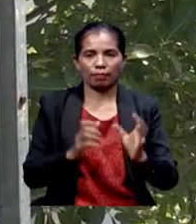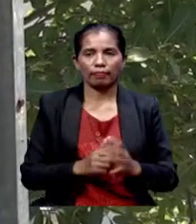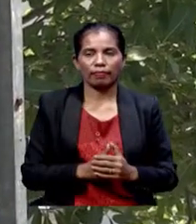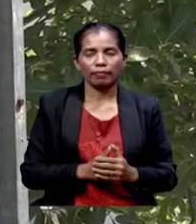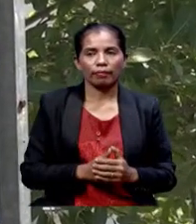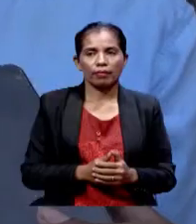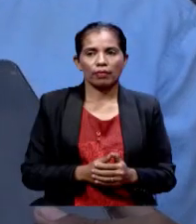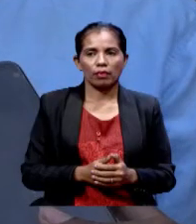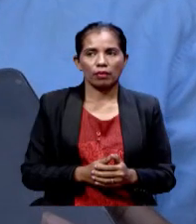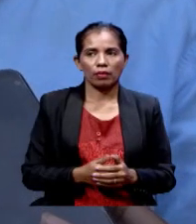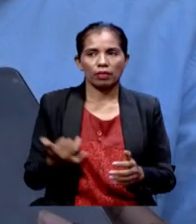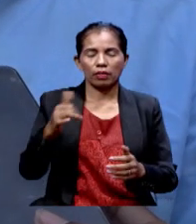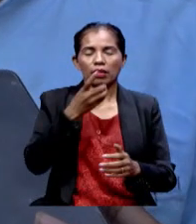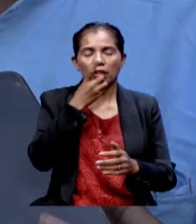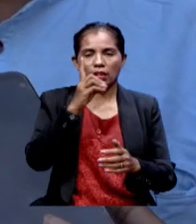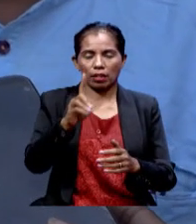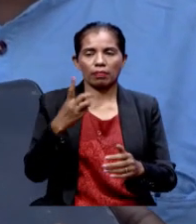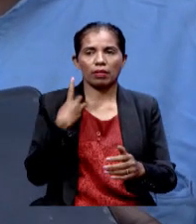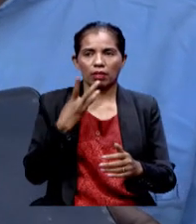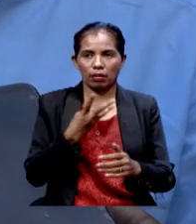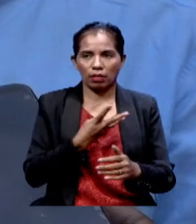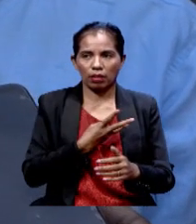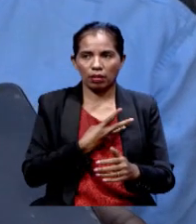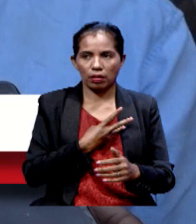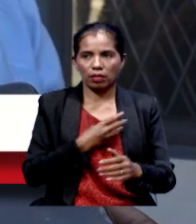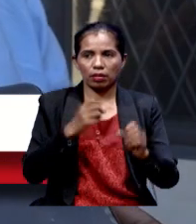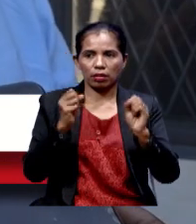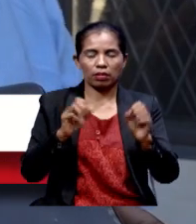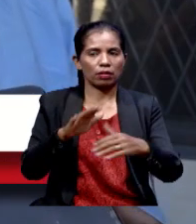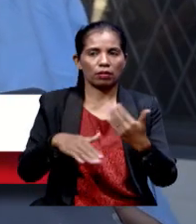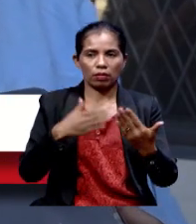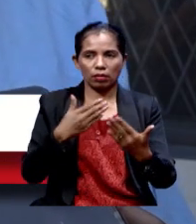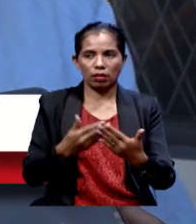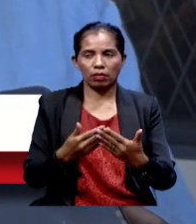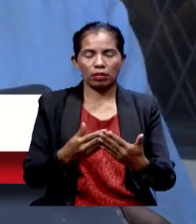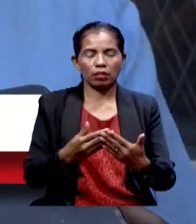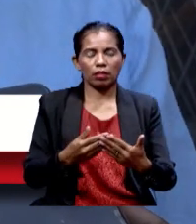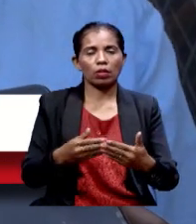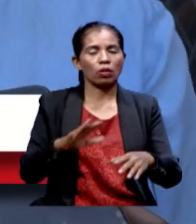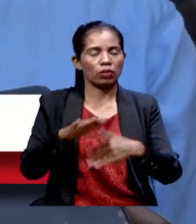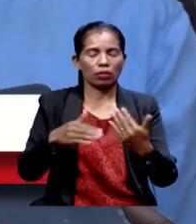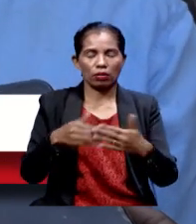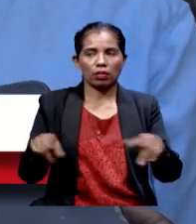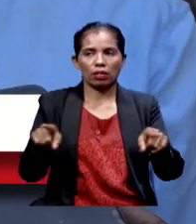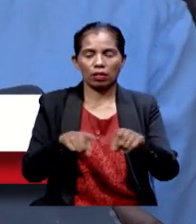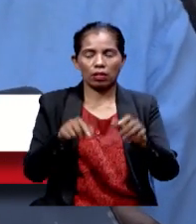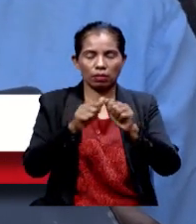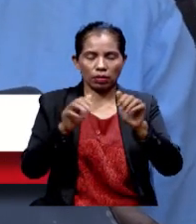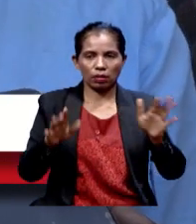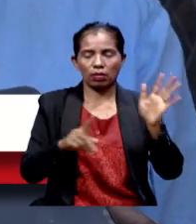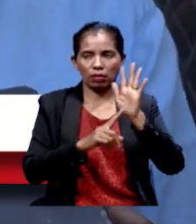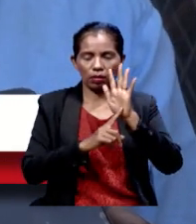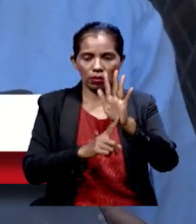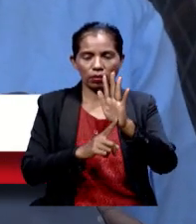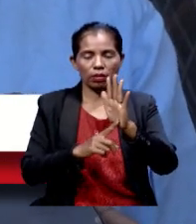Normalmente, se declara baame de encataca, se é termo certo roto. Se é termo certo roto, a administração direta aplica termo certo